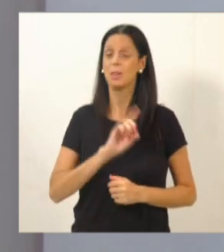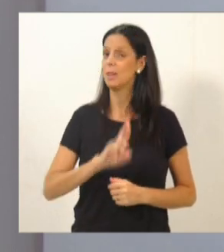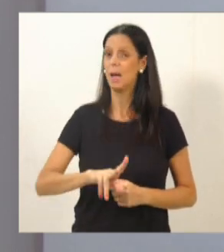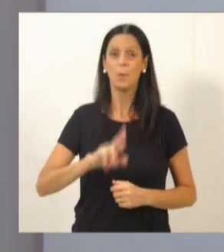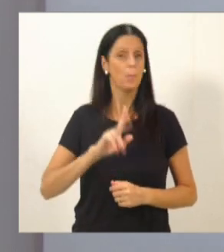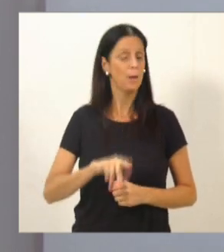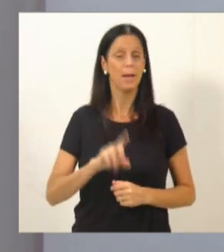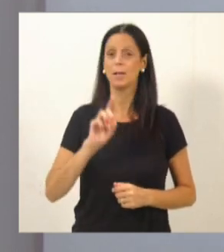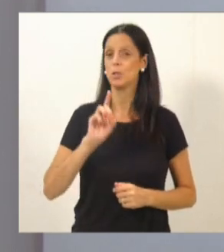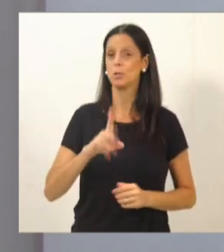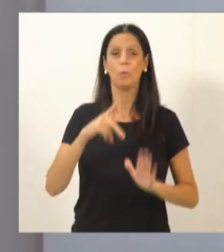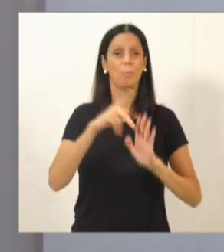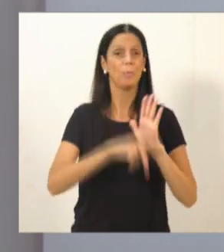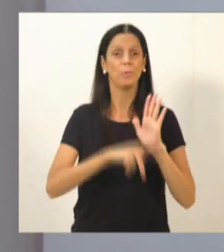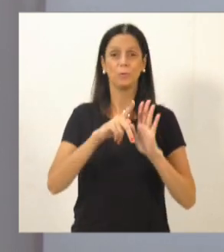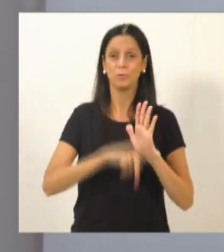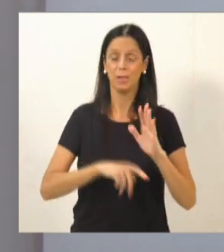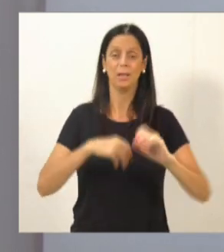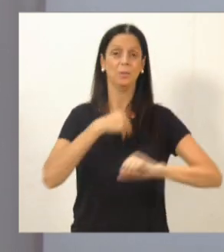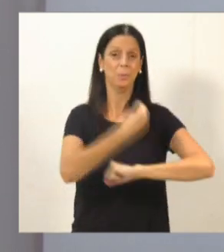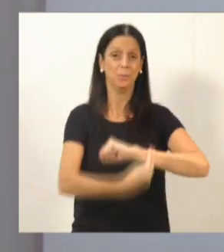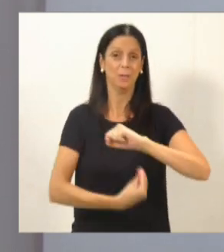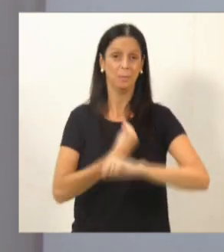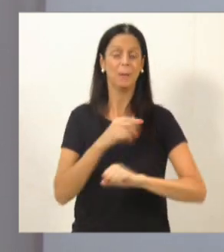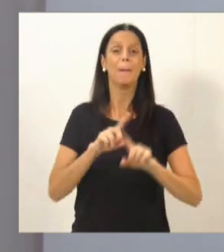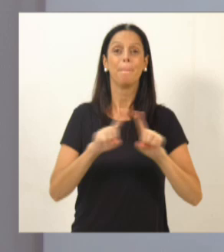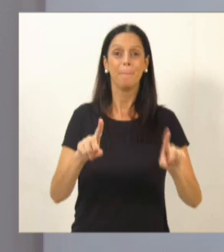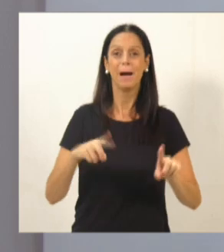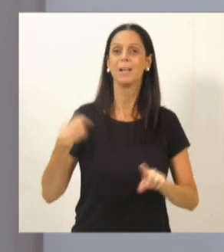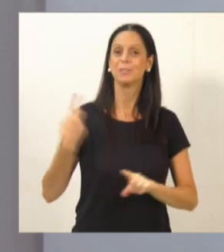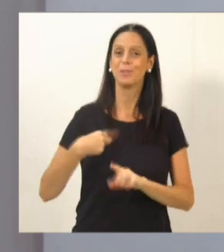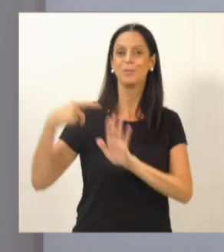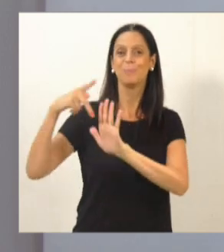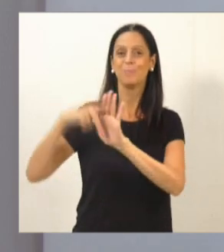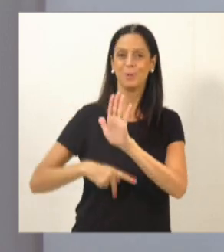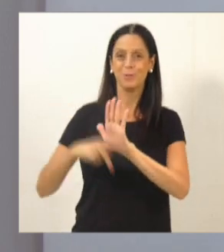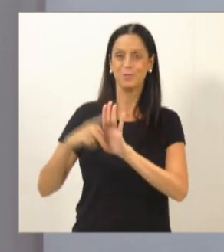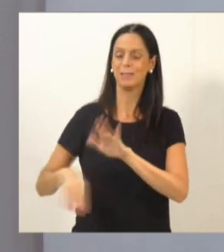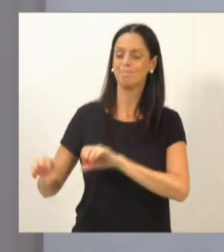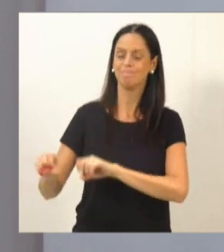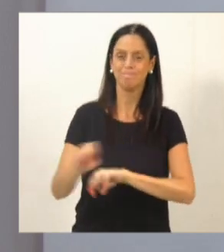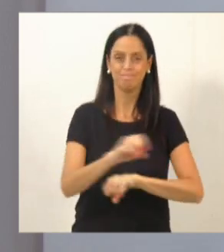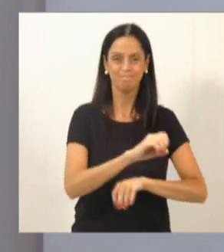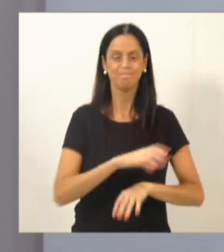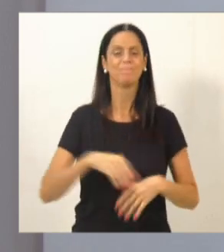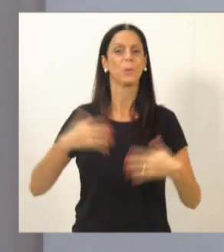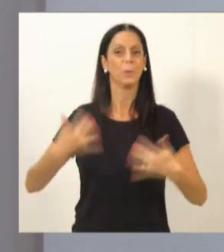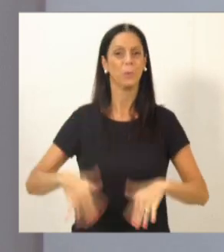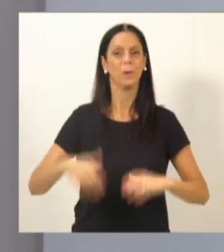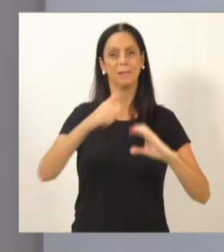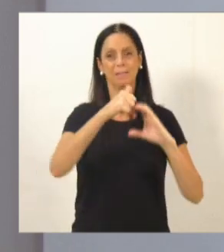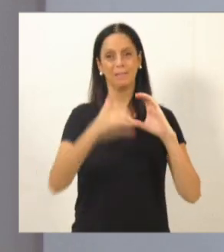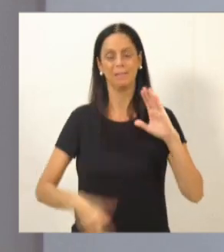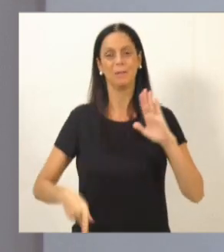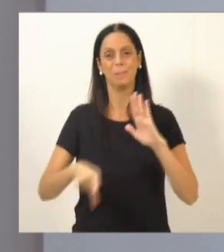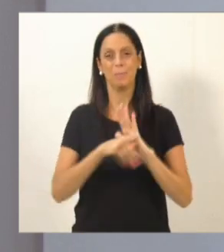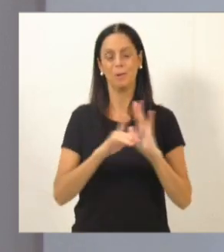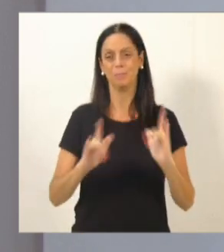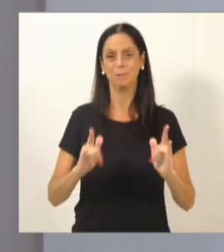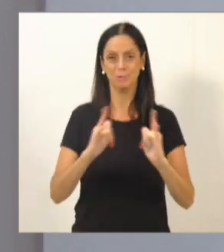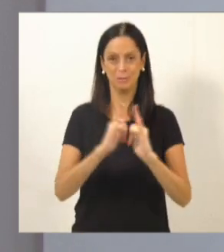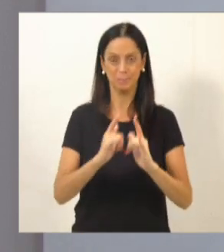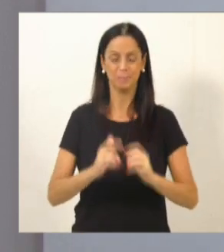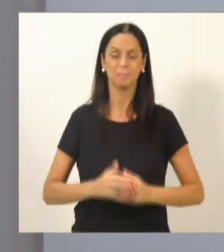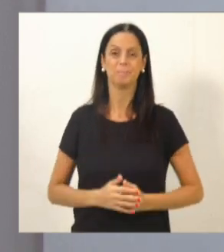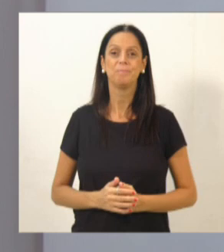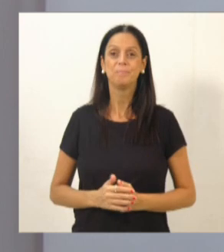ambientais, mas também os nossos projetos educacionais têm essa característica. O que a gente sempre